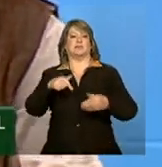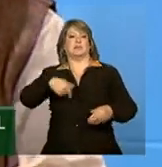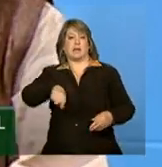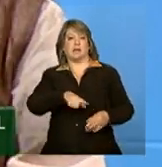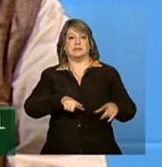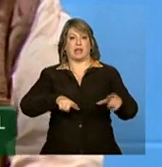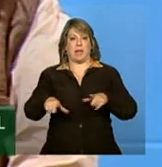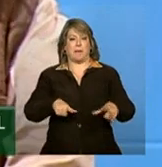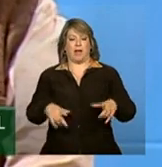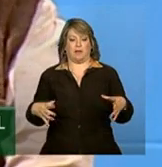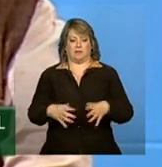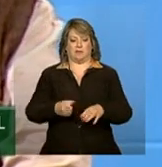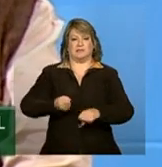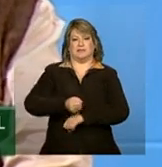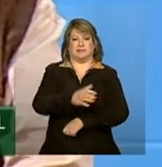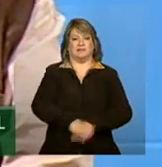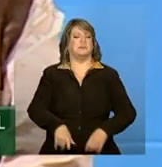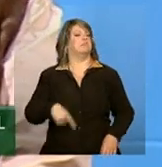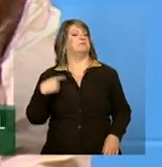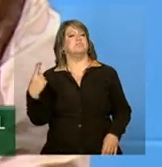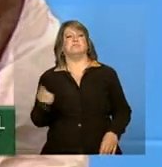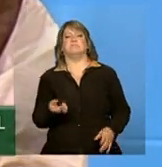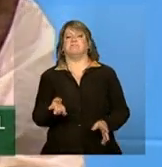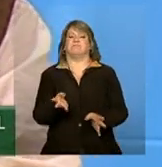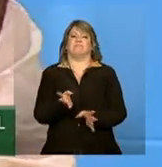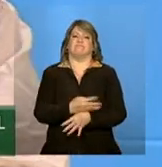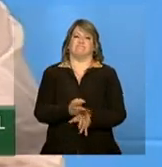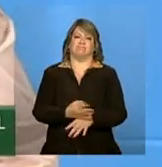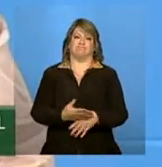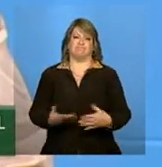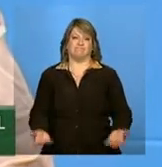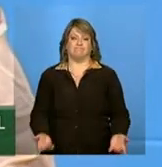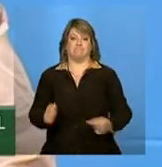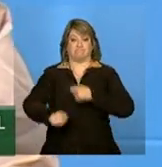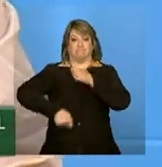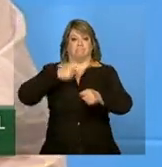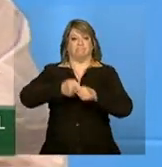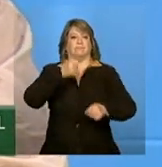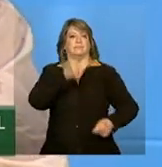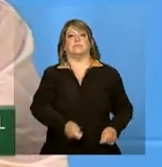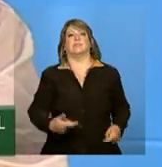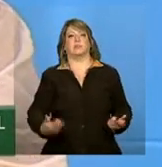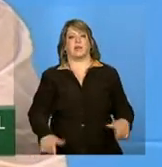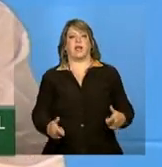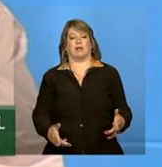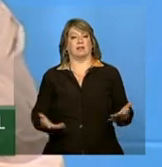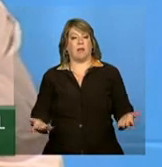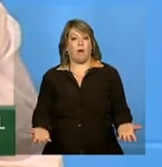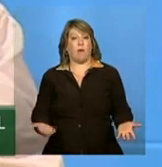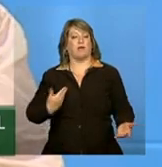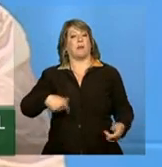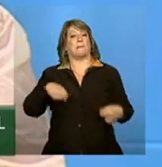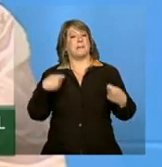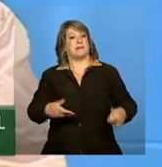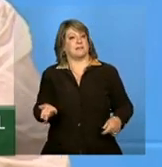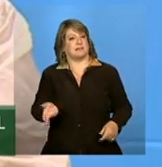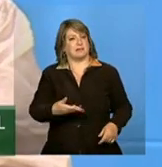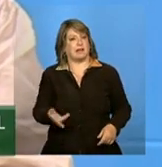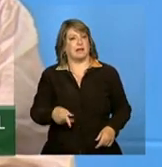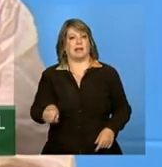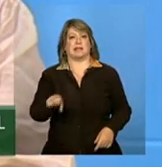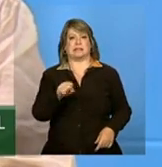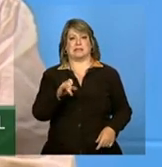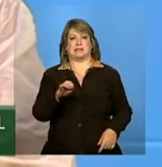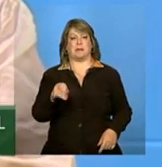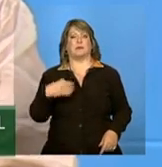incluindo o trabalho infantil, é muito pequeno. E acaba que, no final das contas, nós precisamos acelerar o sistema